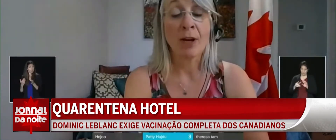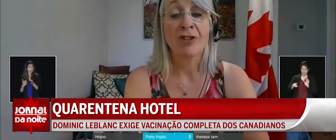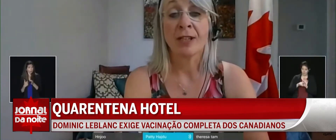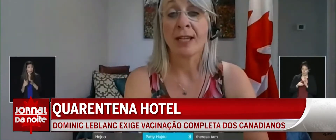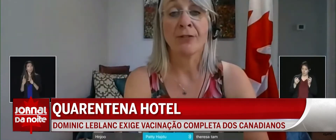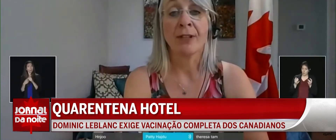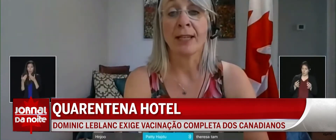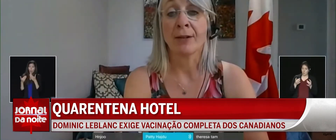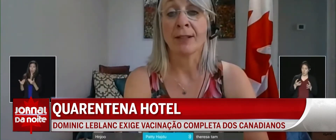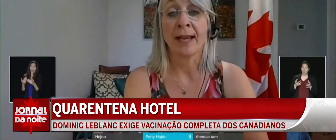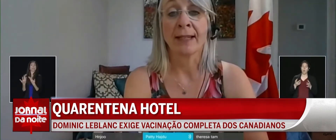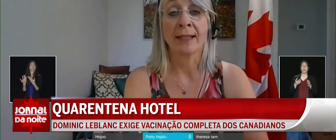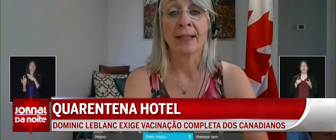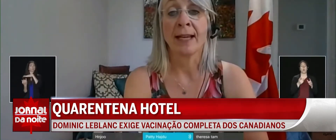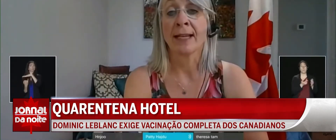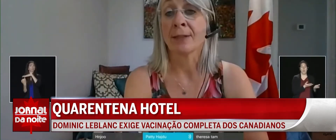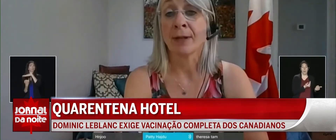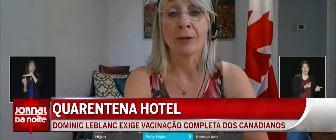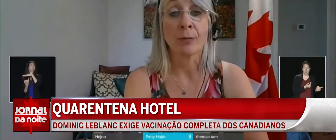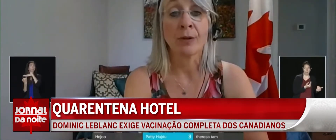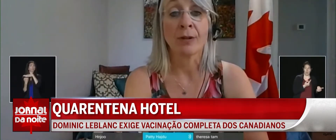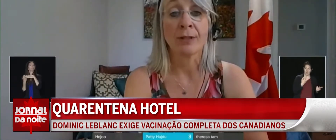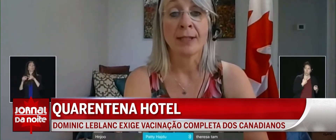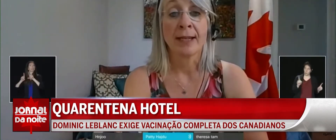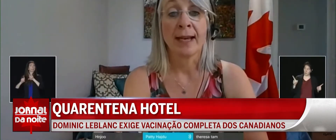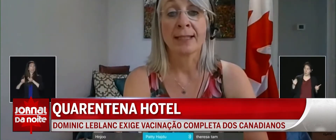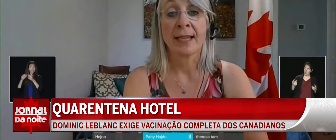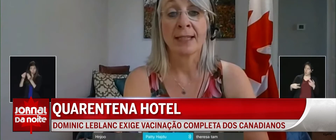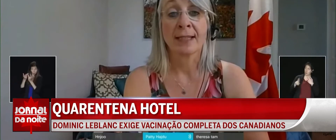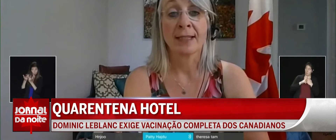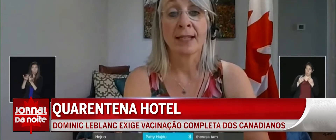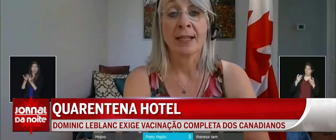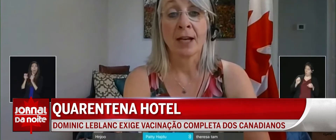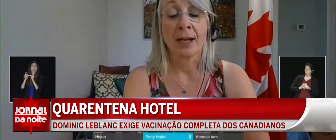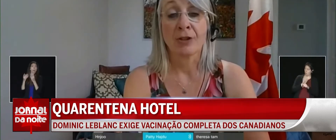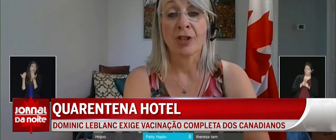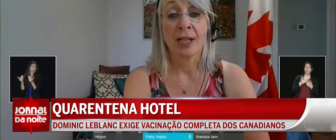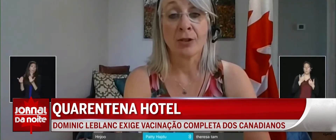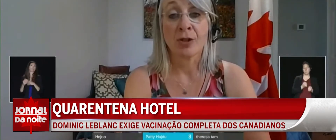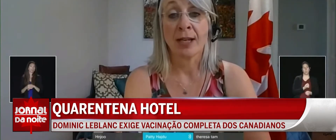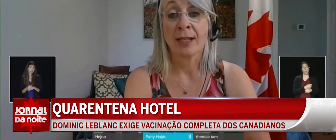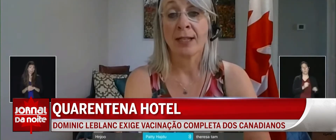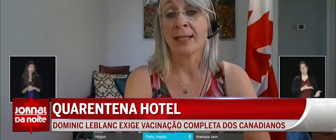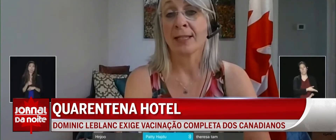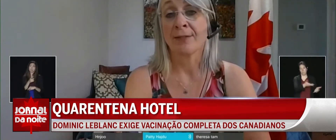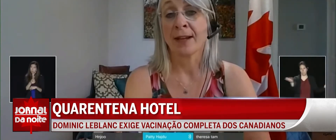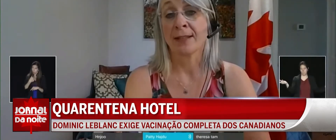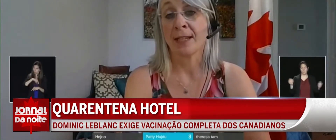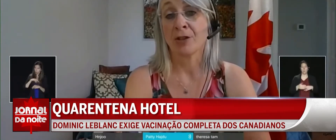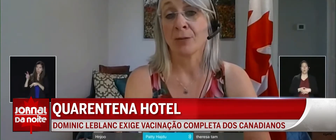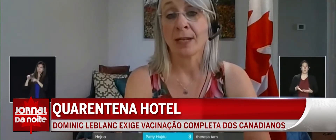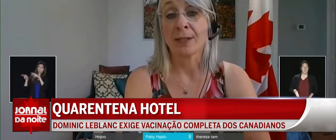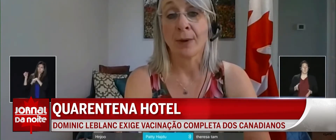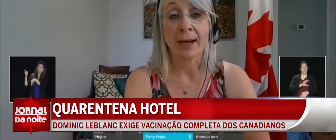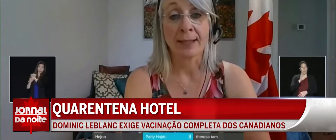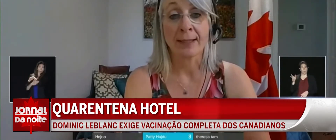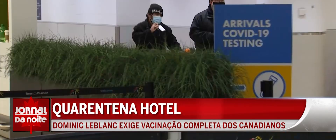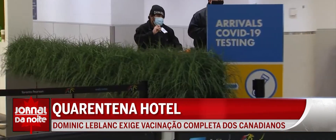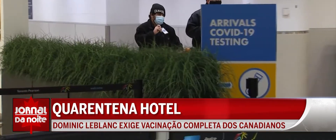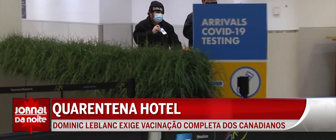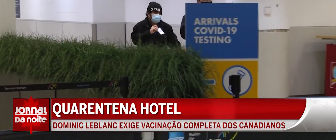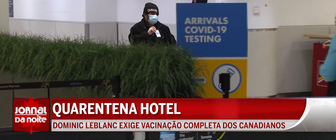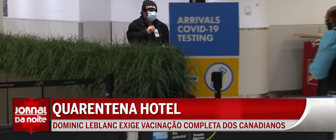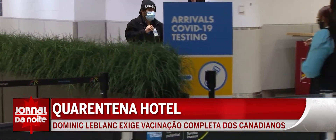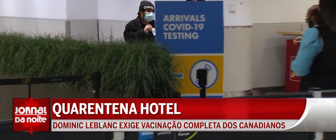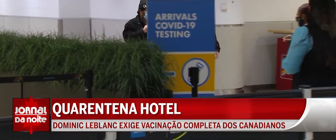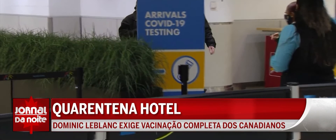of what we have Heaven and Hell The World is changing and vaccination rates